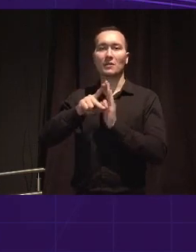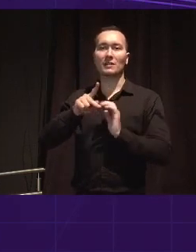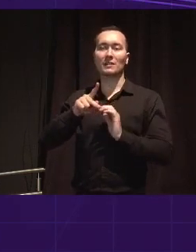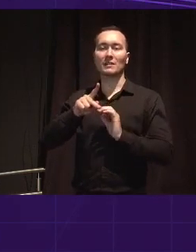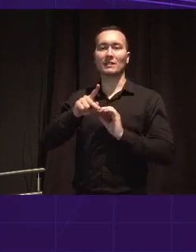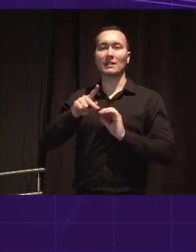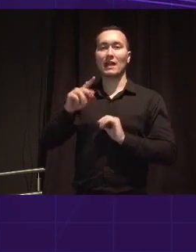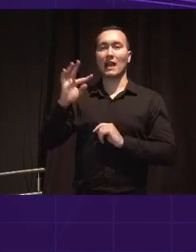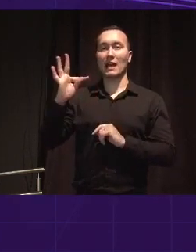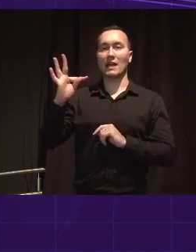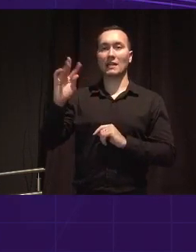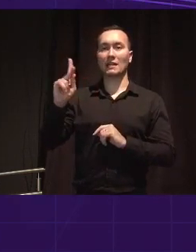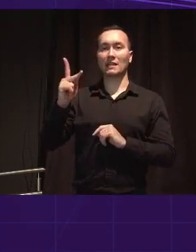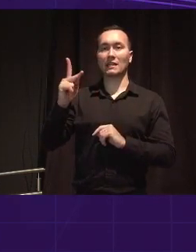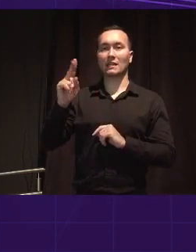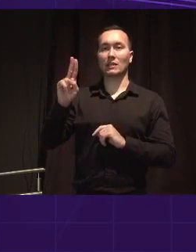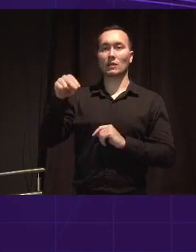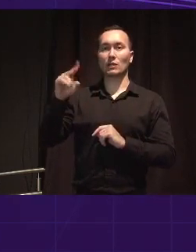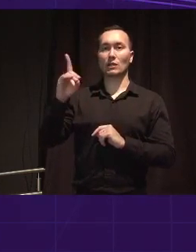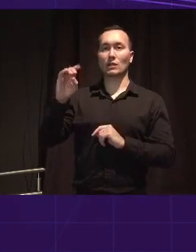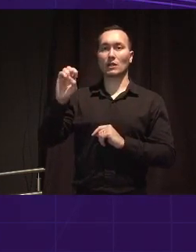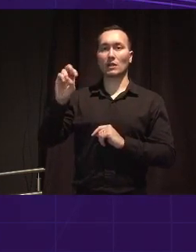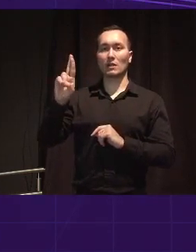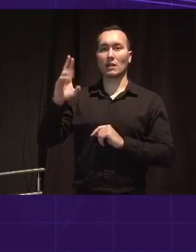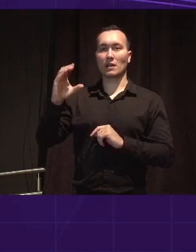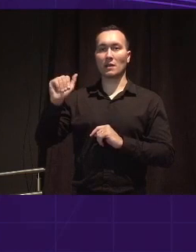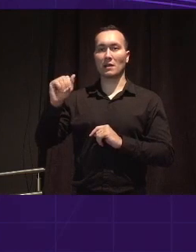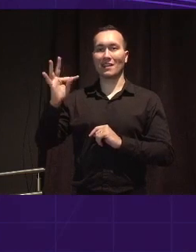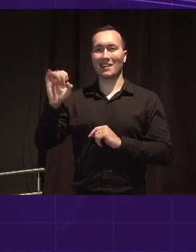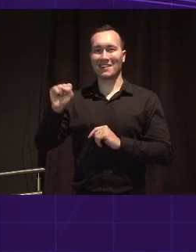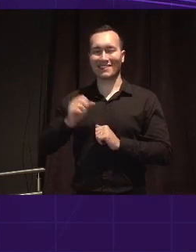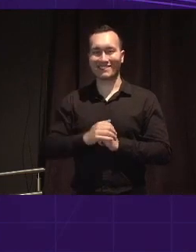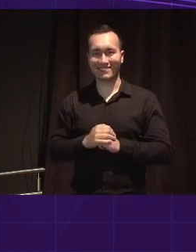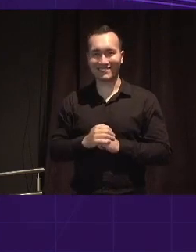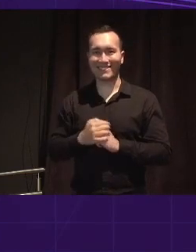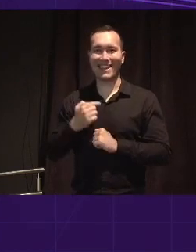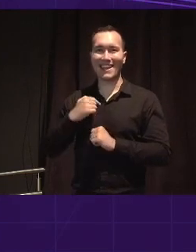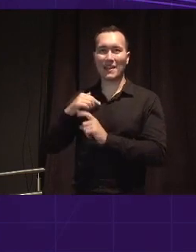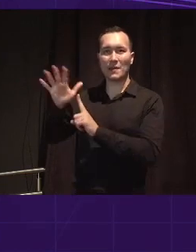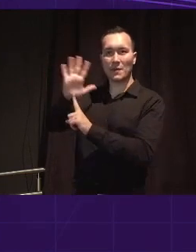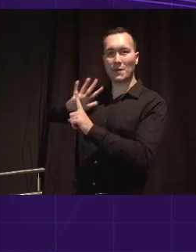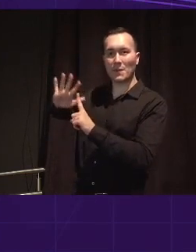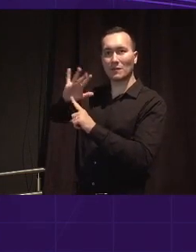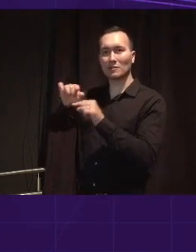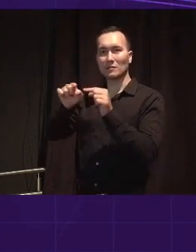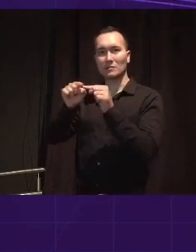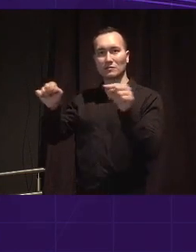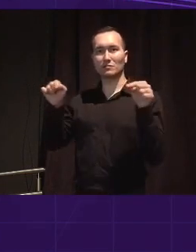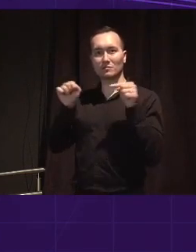também estou na minha casa, no meu escritório adaptado que fica na sacada.